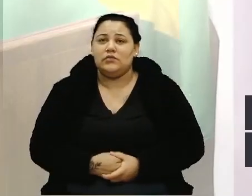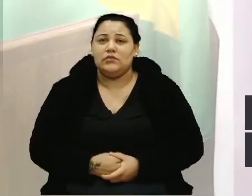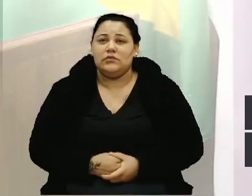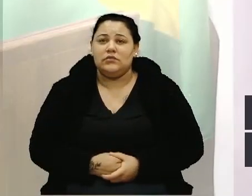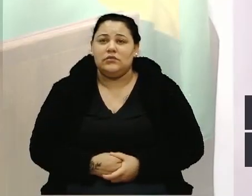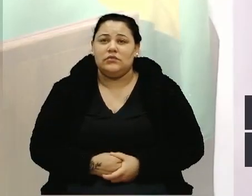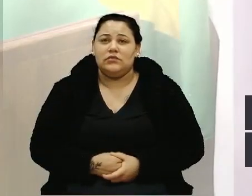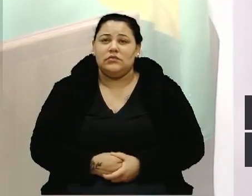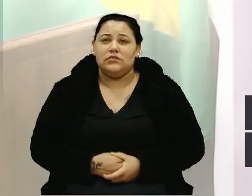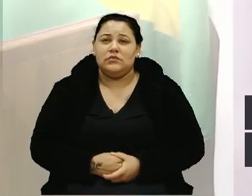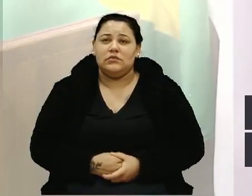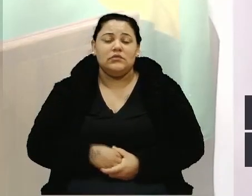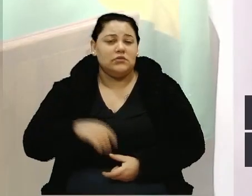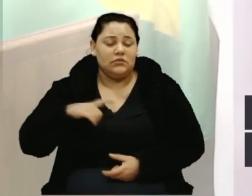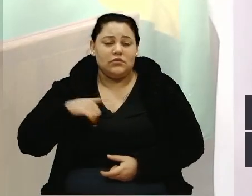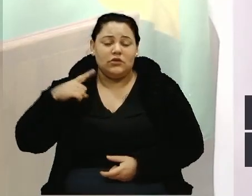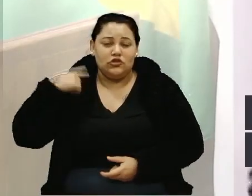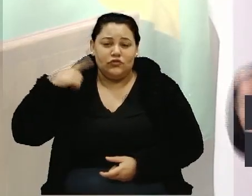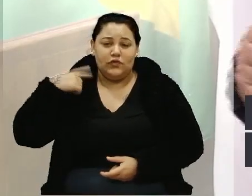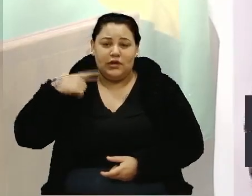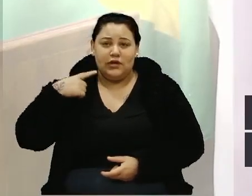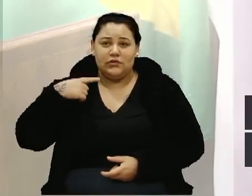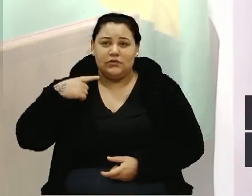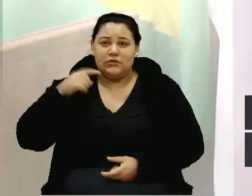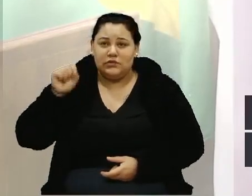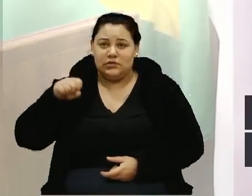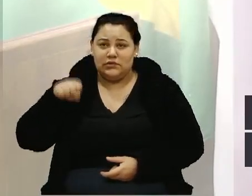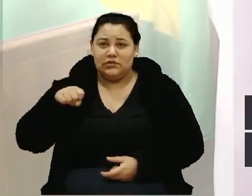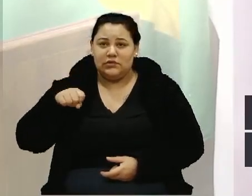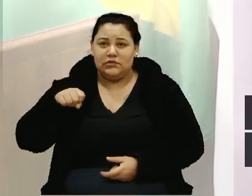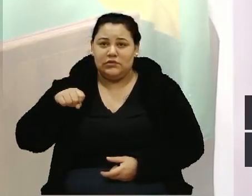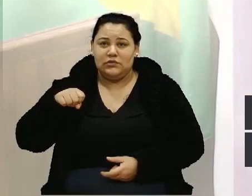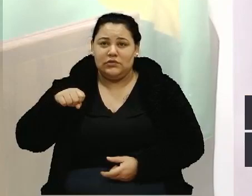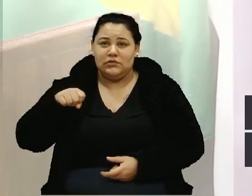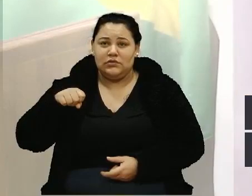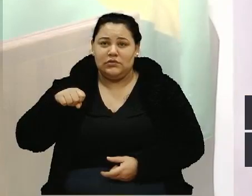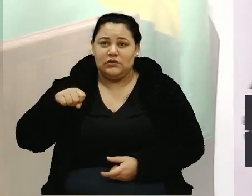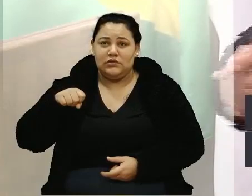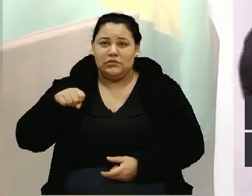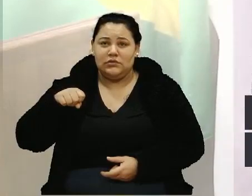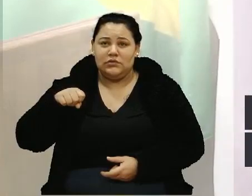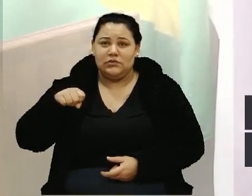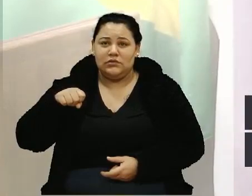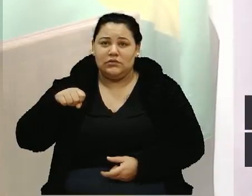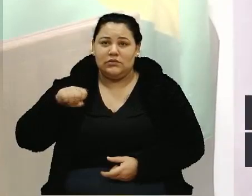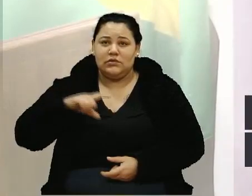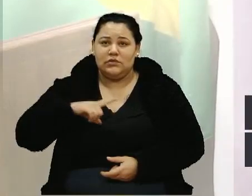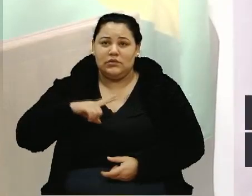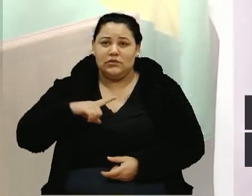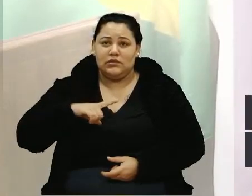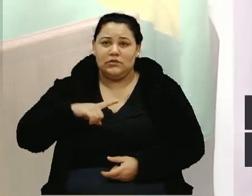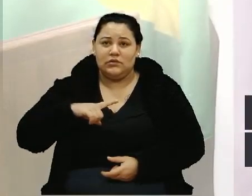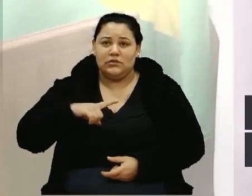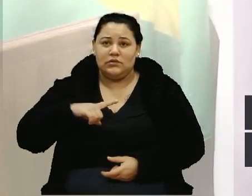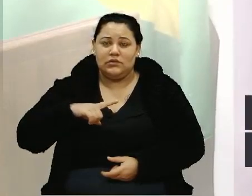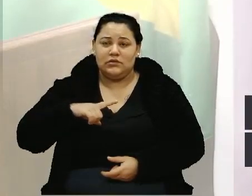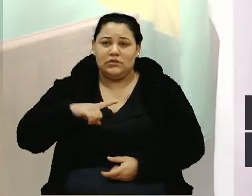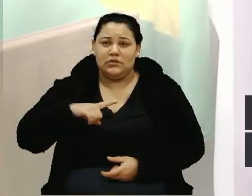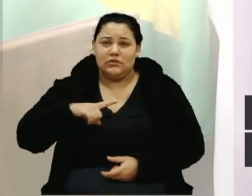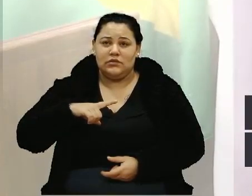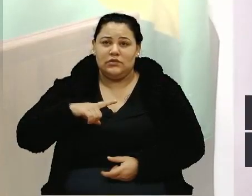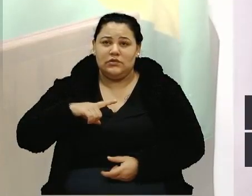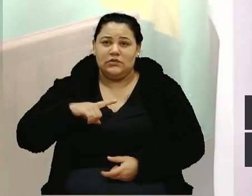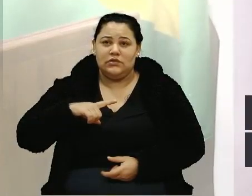advogado ladrão. O açougueiro que estava me atendendo, tem muitos que lidam com abigeato. Ele estava trabalhando. E eu, num sábado de tarde,